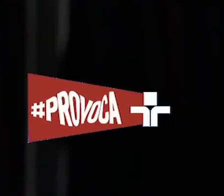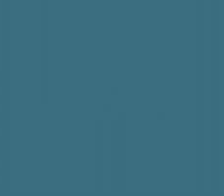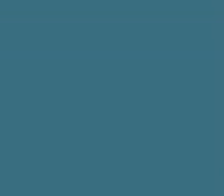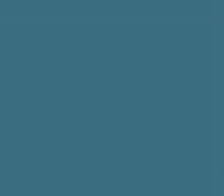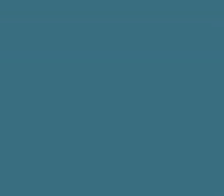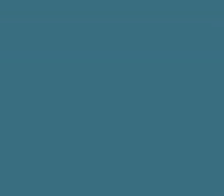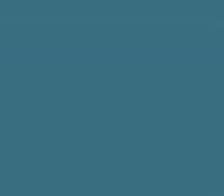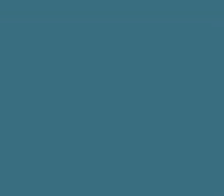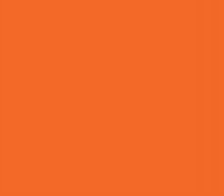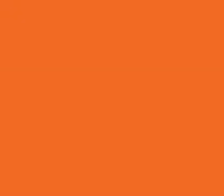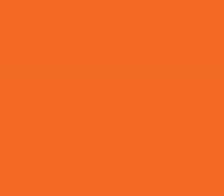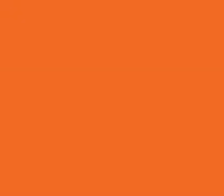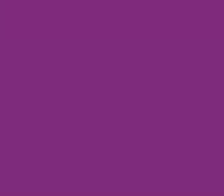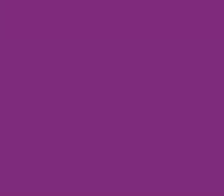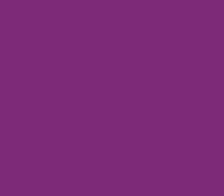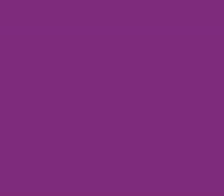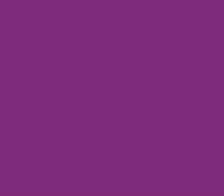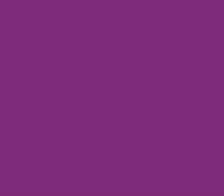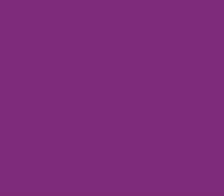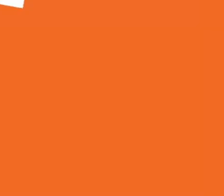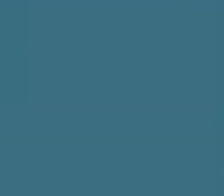noite.